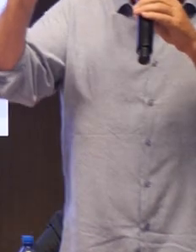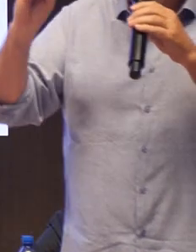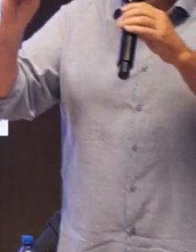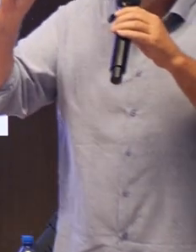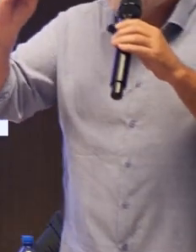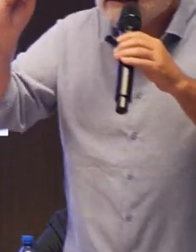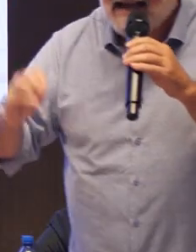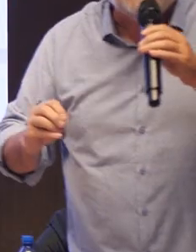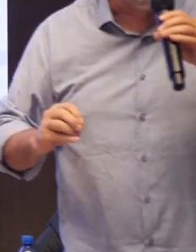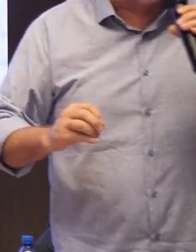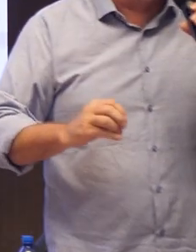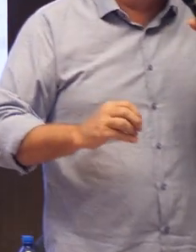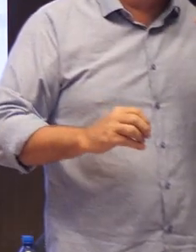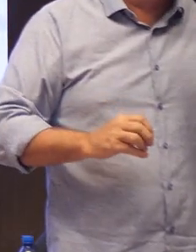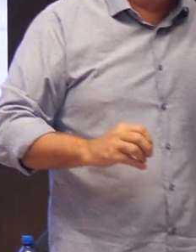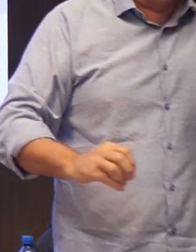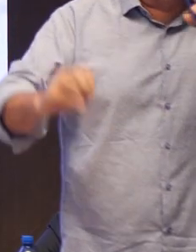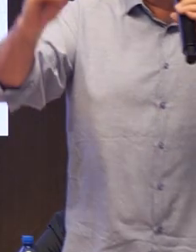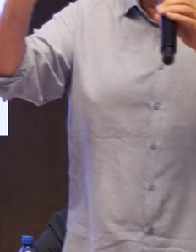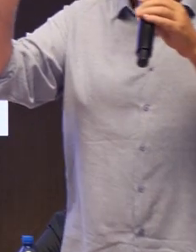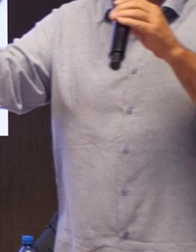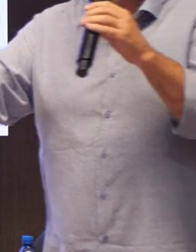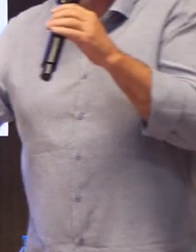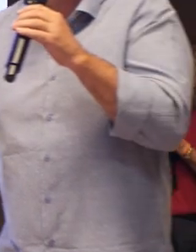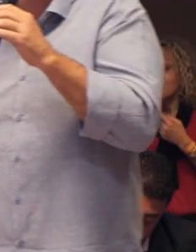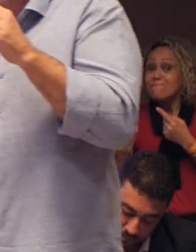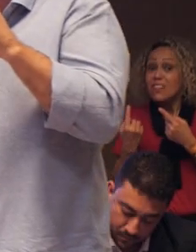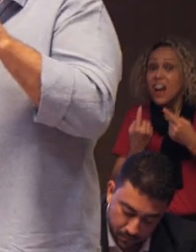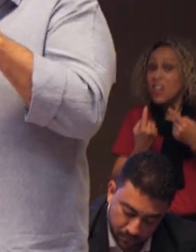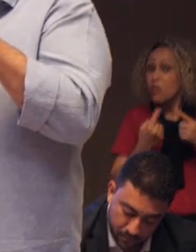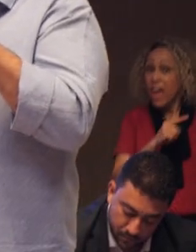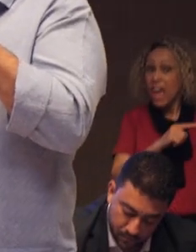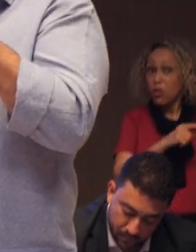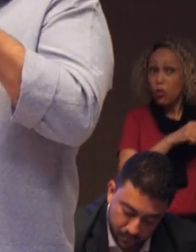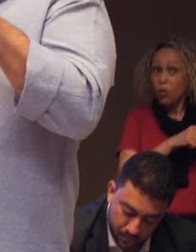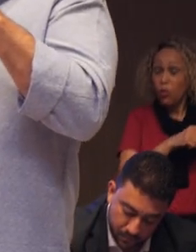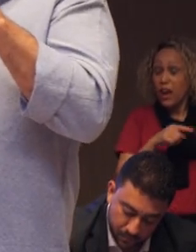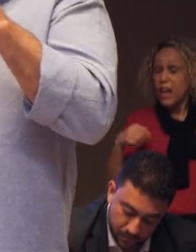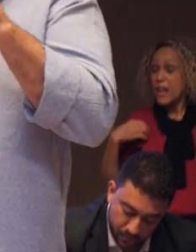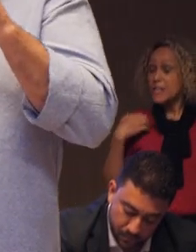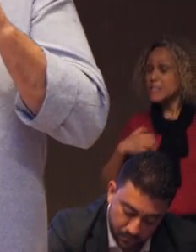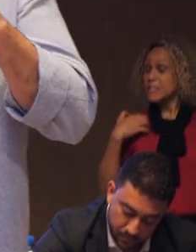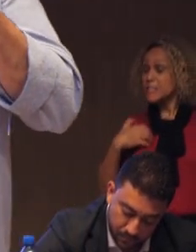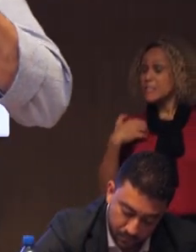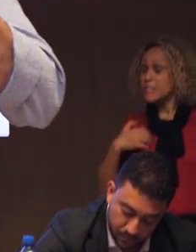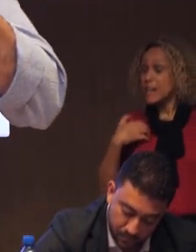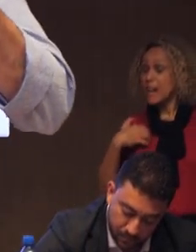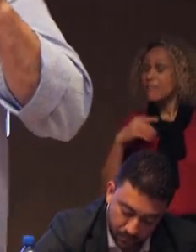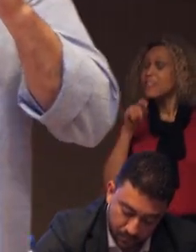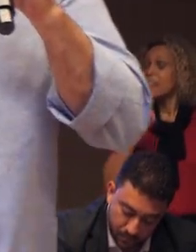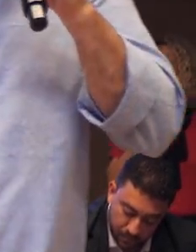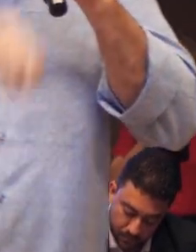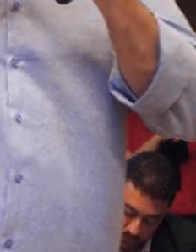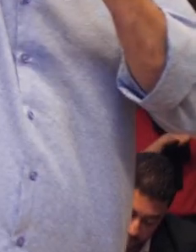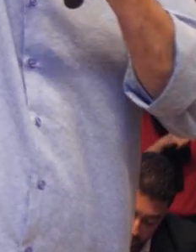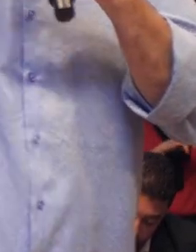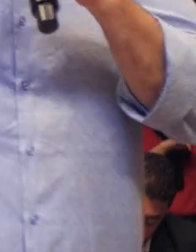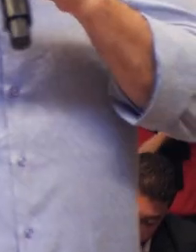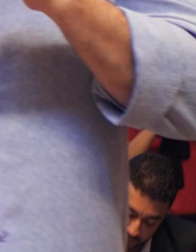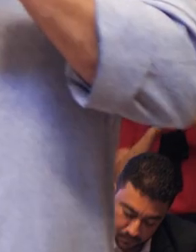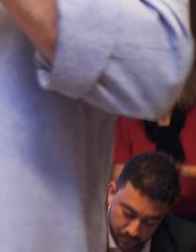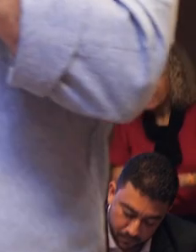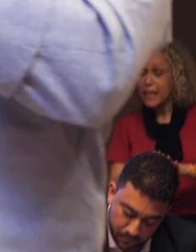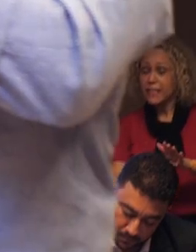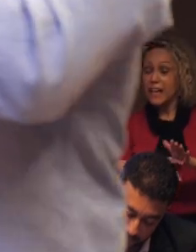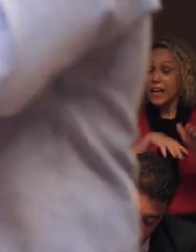É o que o Lula representa. O Lula representa aquela criança pobre que fugiu da fome, fugiu da